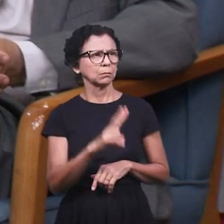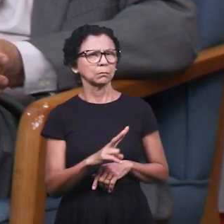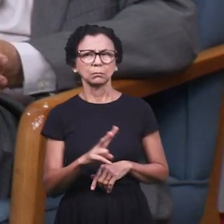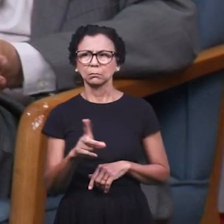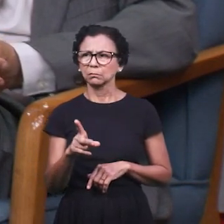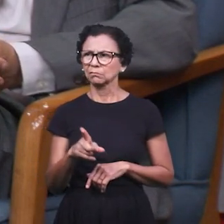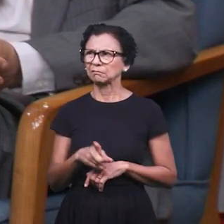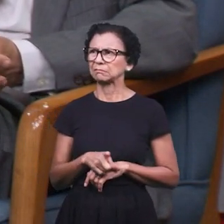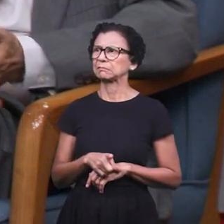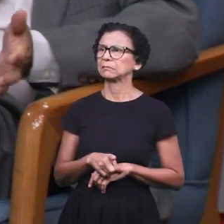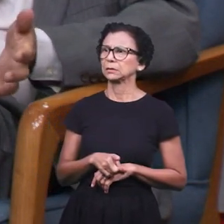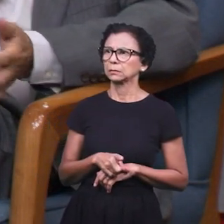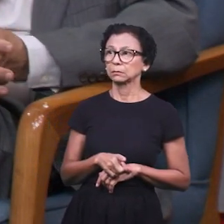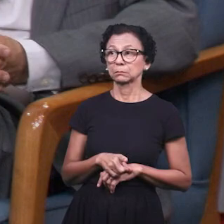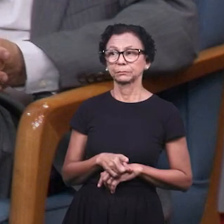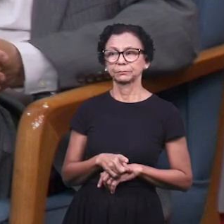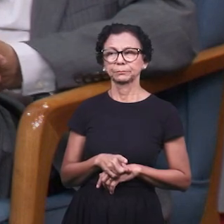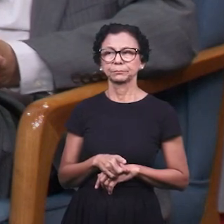ele estava mal.